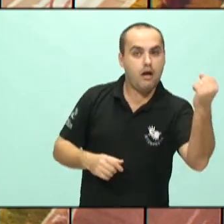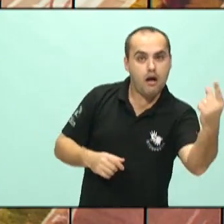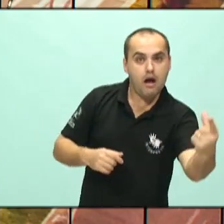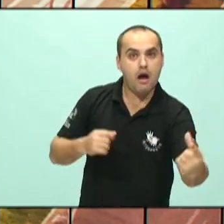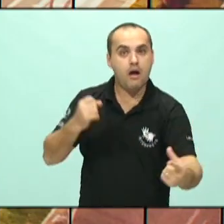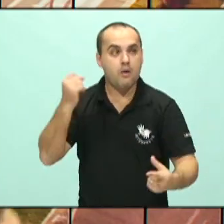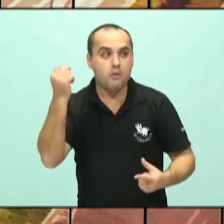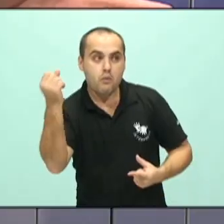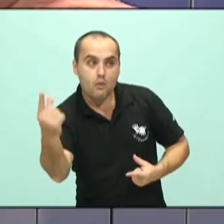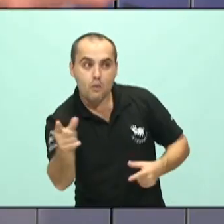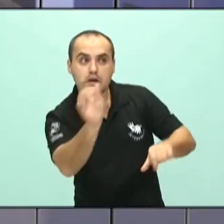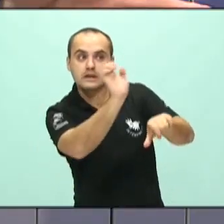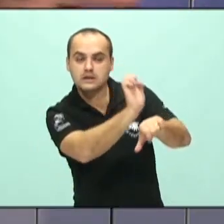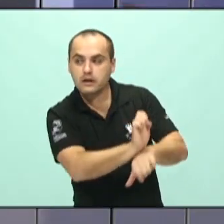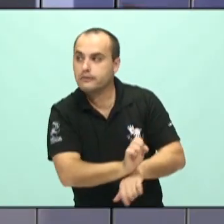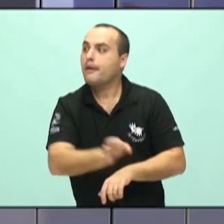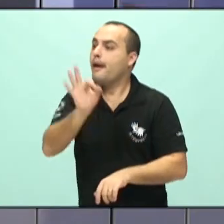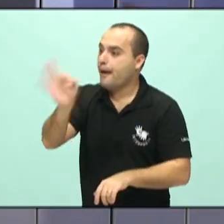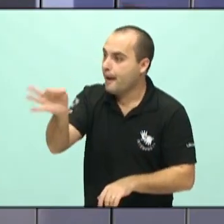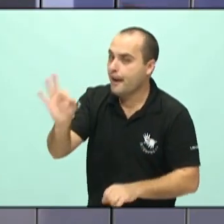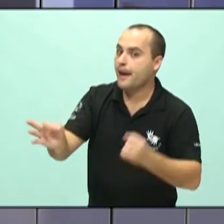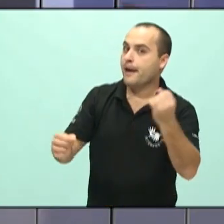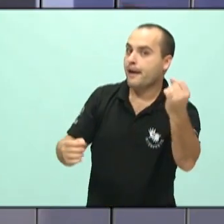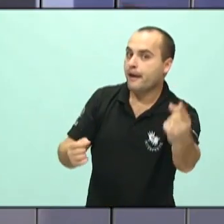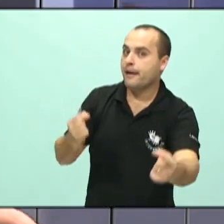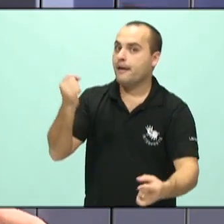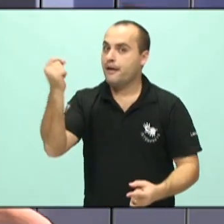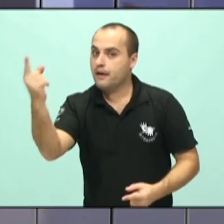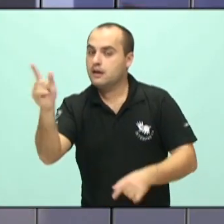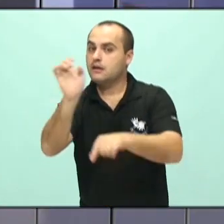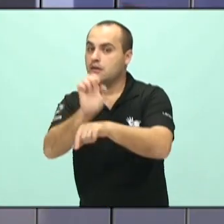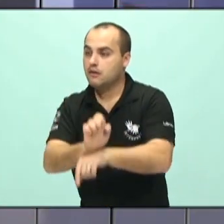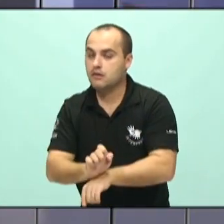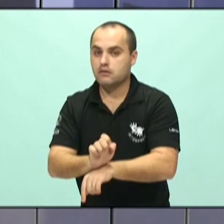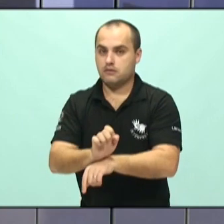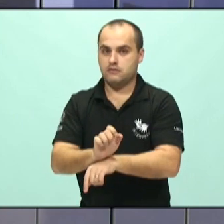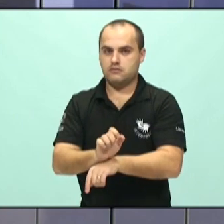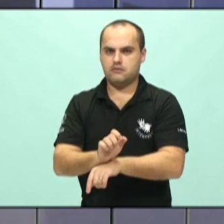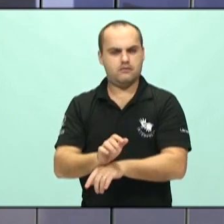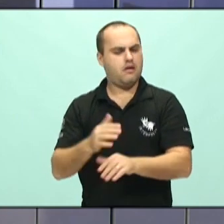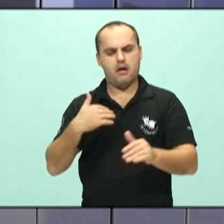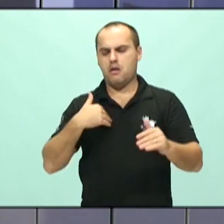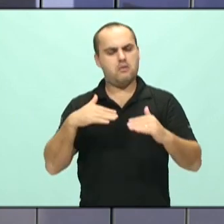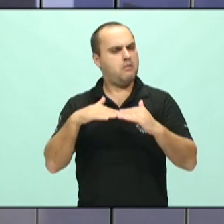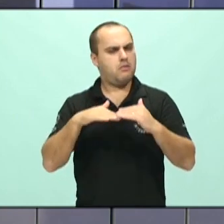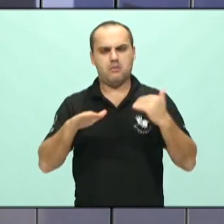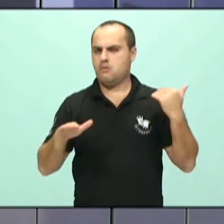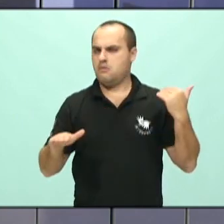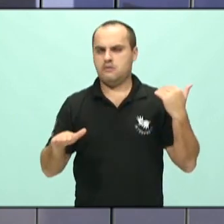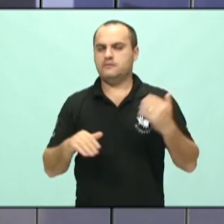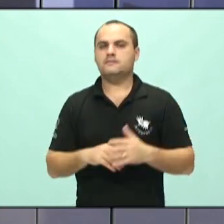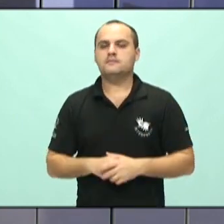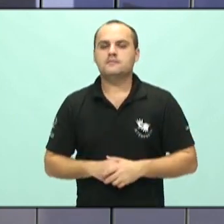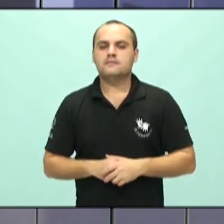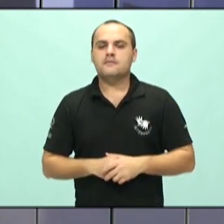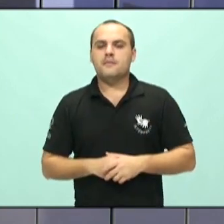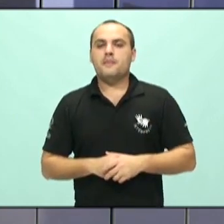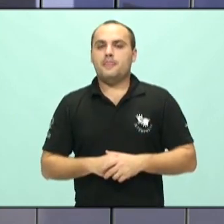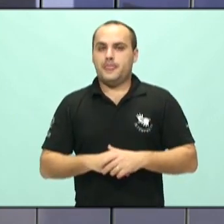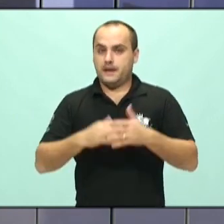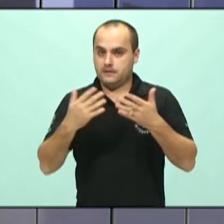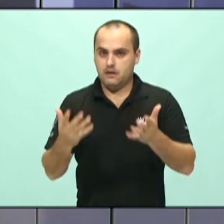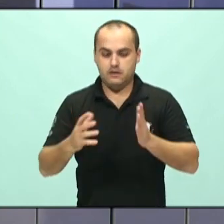em alguns estados. Quer dizer, não, lá é para vencer, então lá tu pode apoiar o Bolsonaro. Não, eu não concordo com isso. Aí o que acontece? A própria